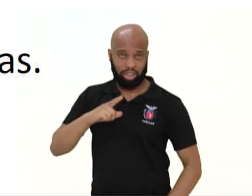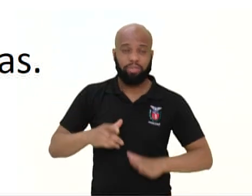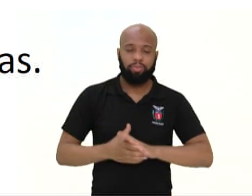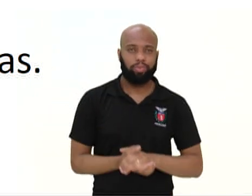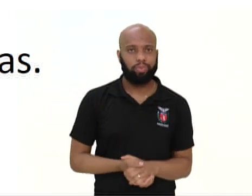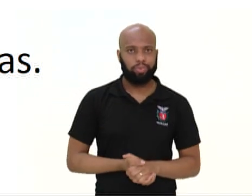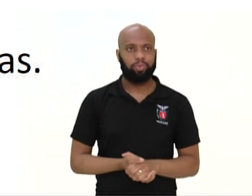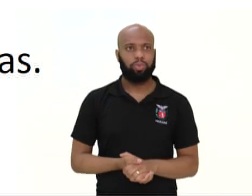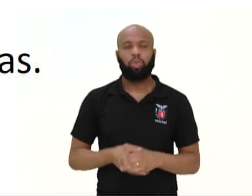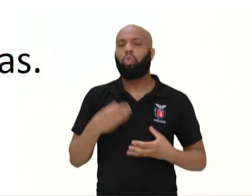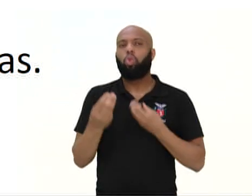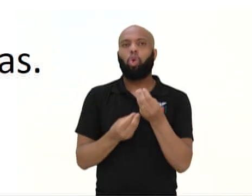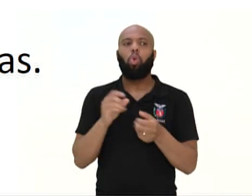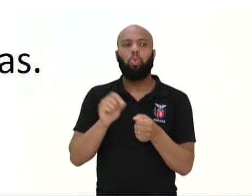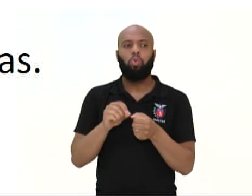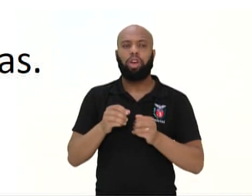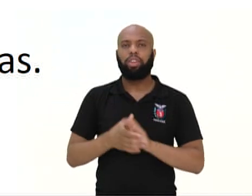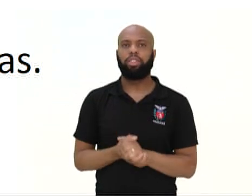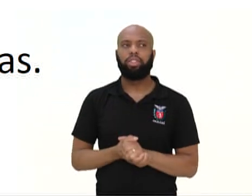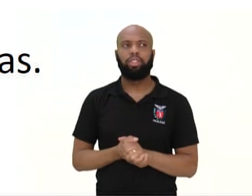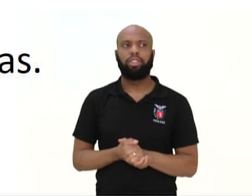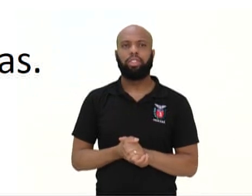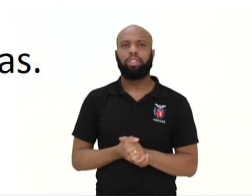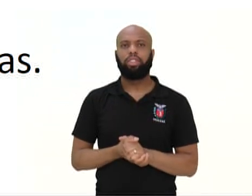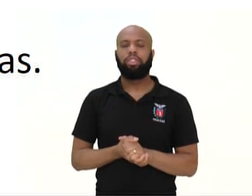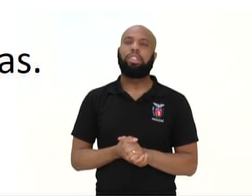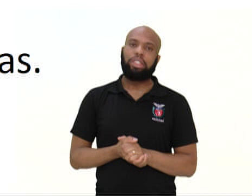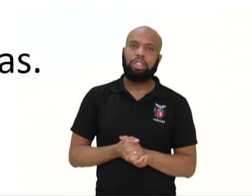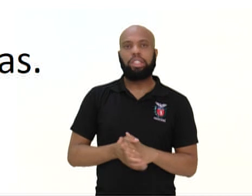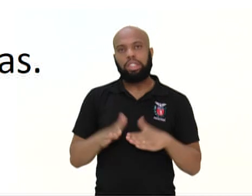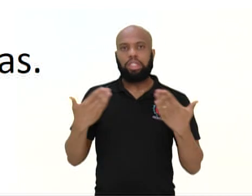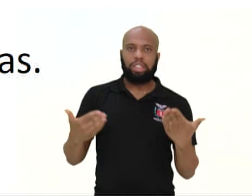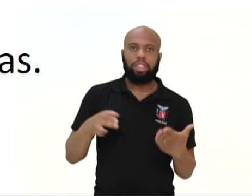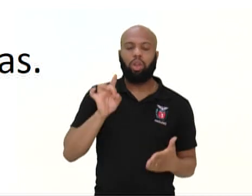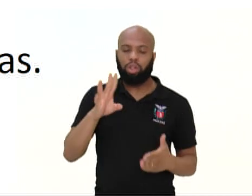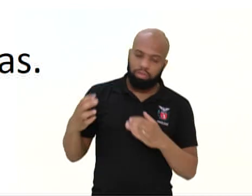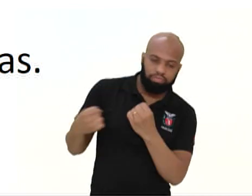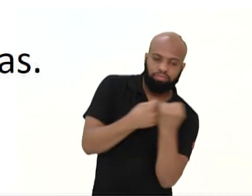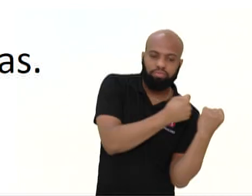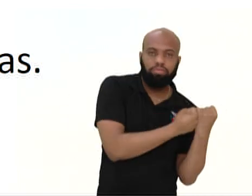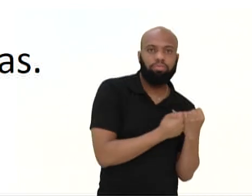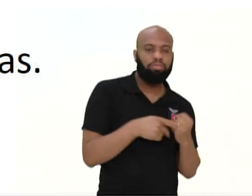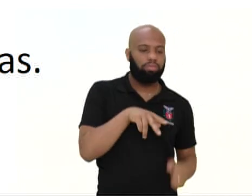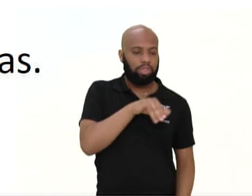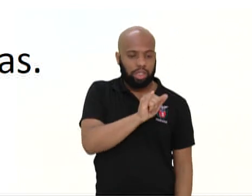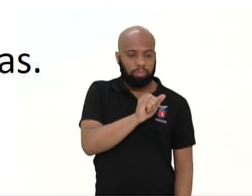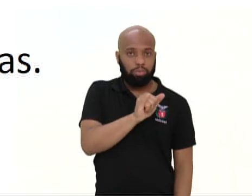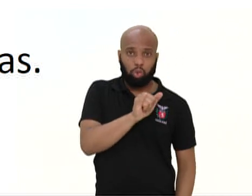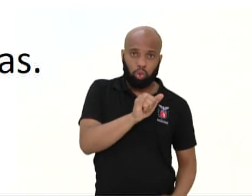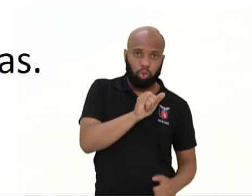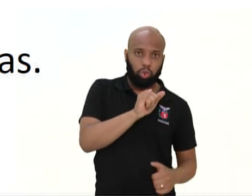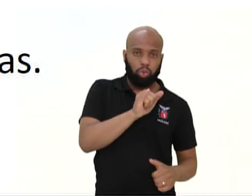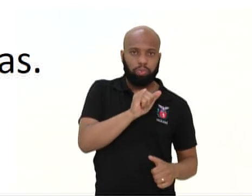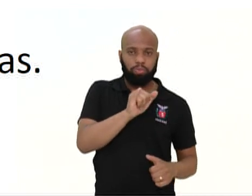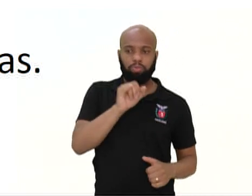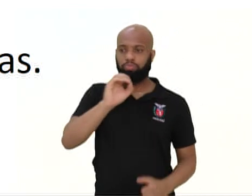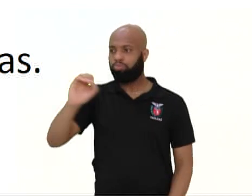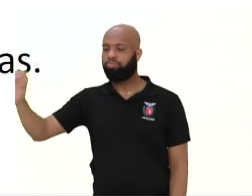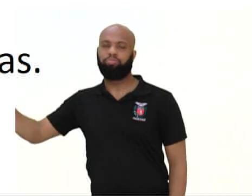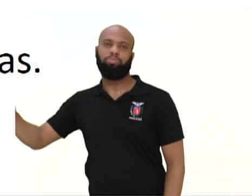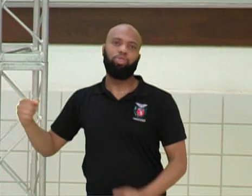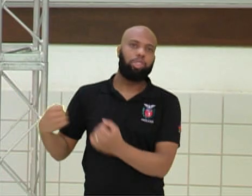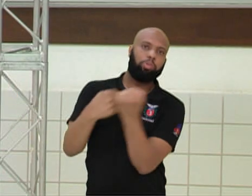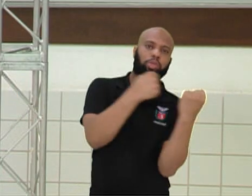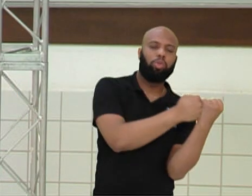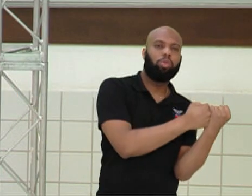né, o que a gente pode fazer? A gente apenas substitui o y por zero. Ou você pega a sua lei de